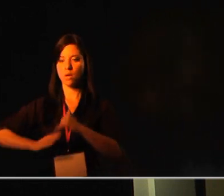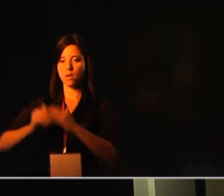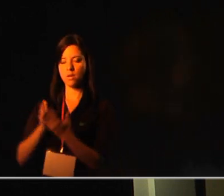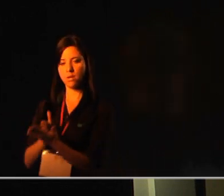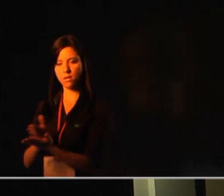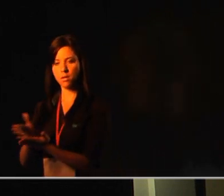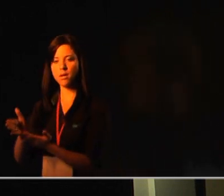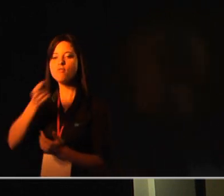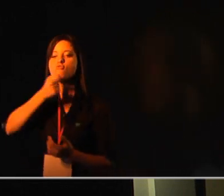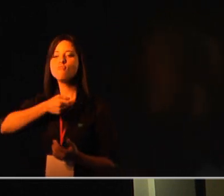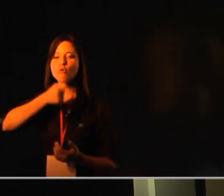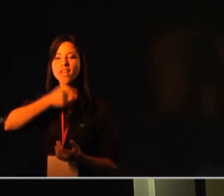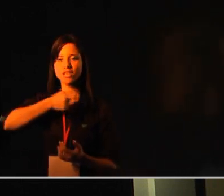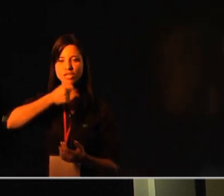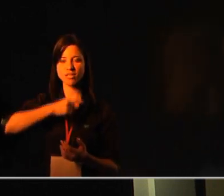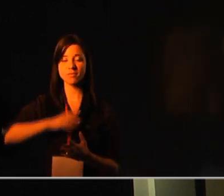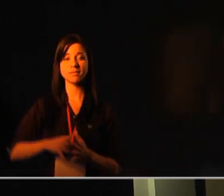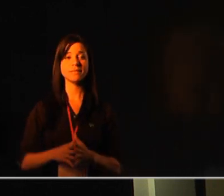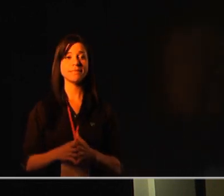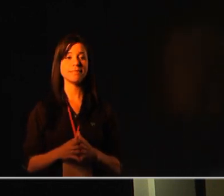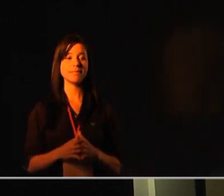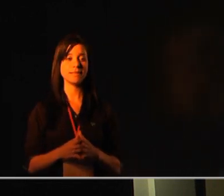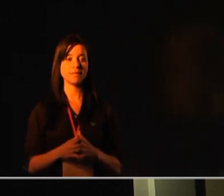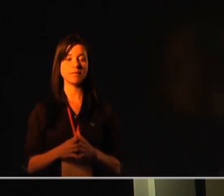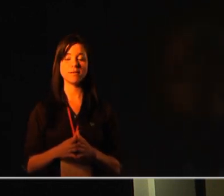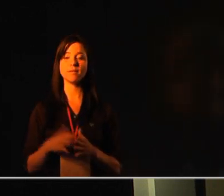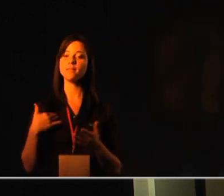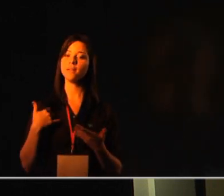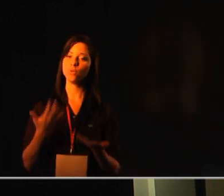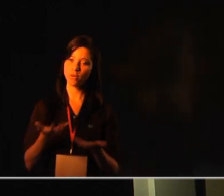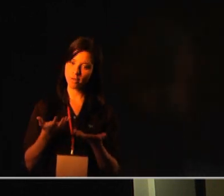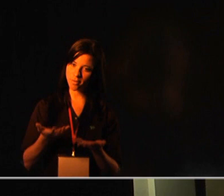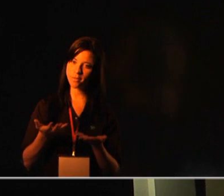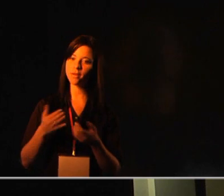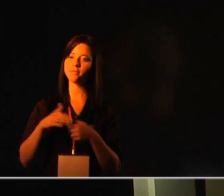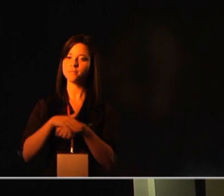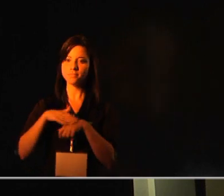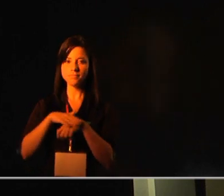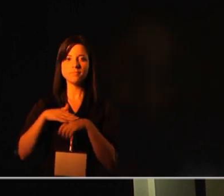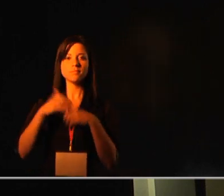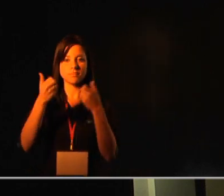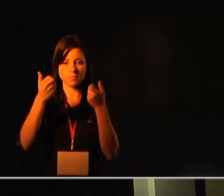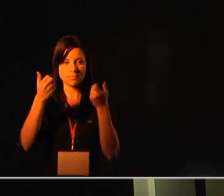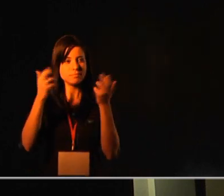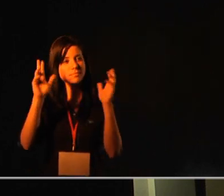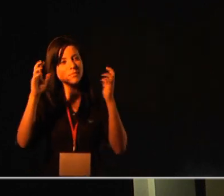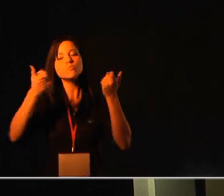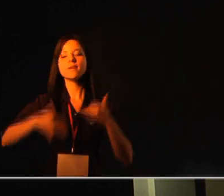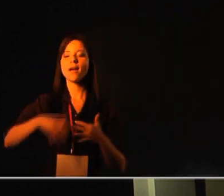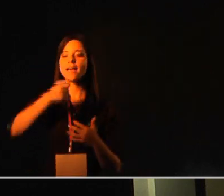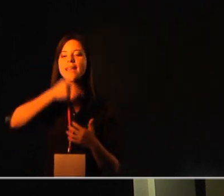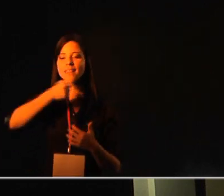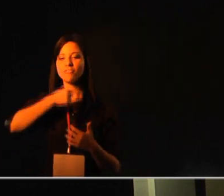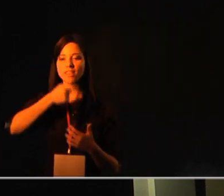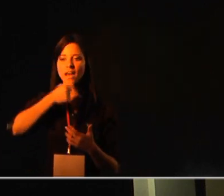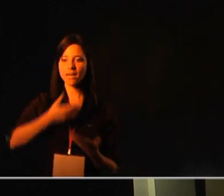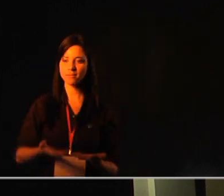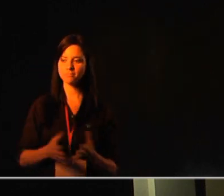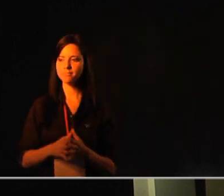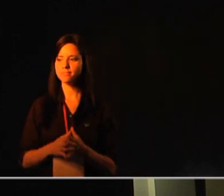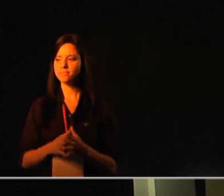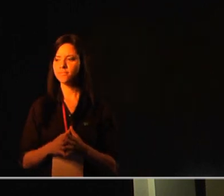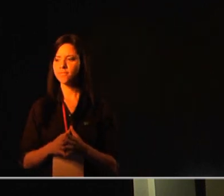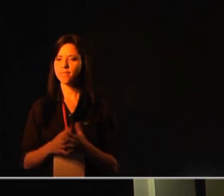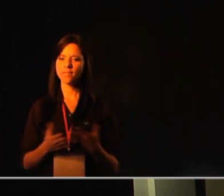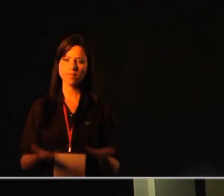de humorista, né? E eu queria falar com vocês sobre criatividade. O tema é criatividade. Não vou